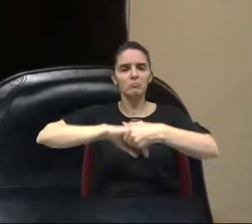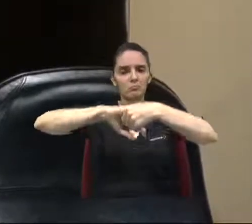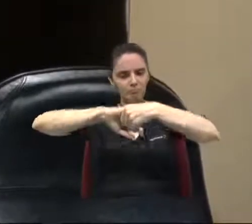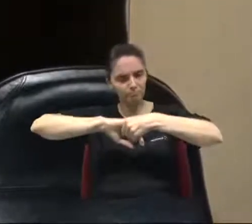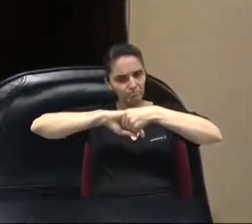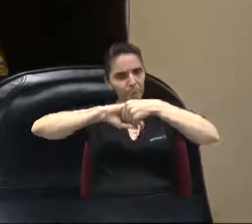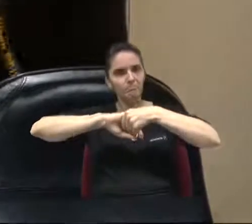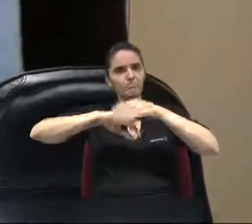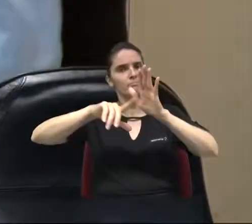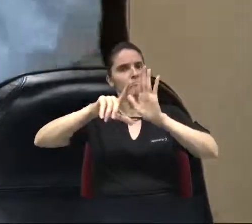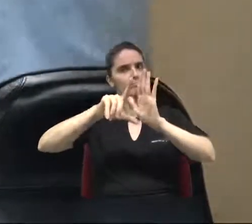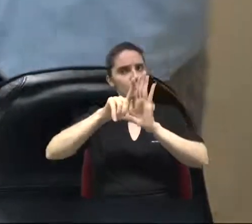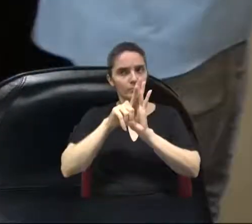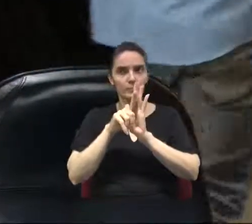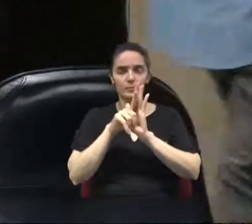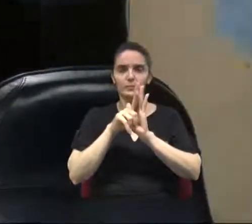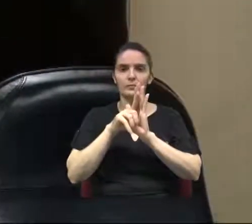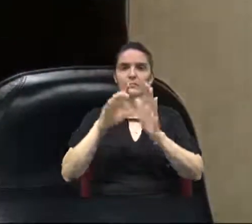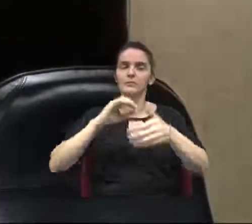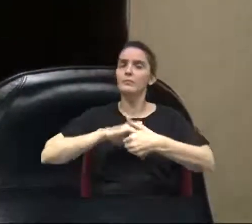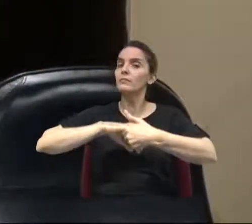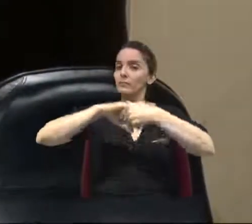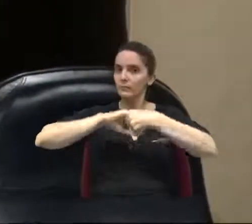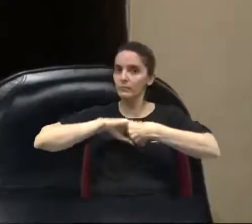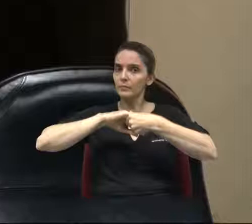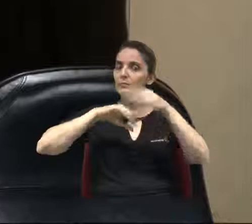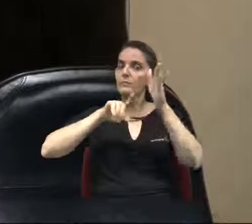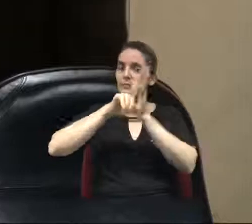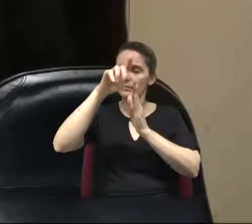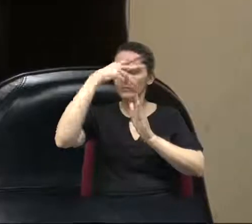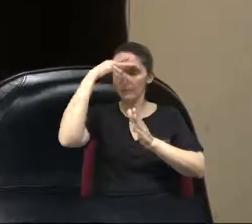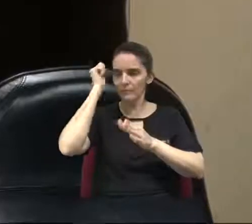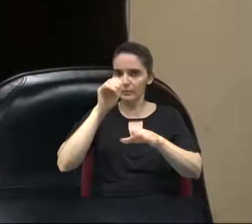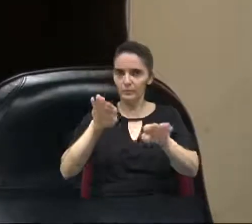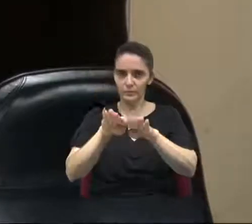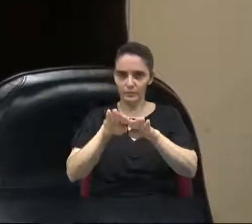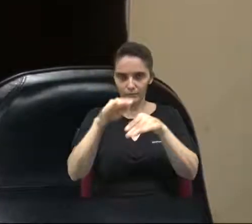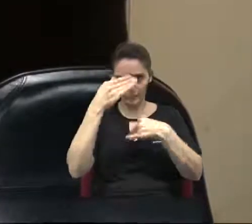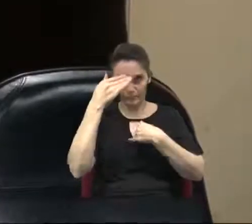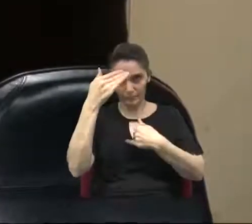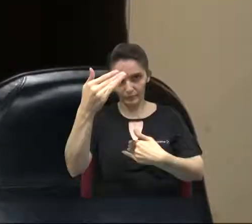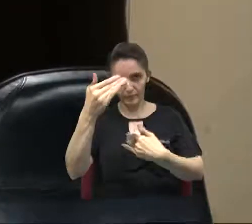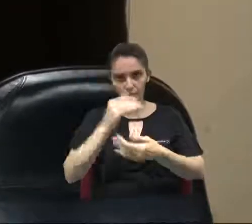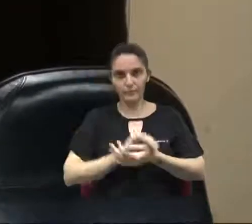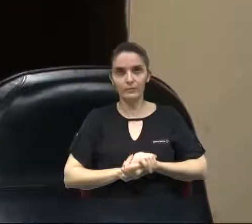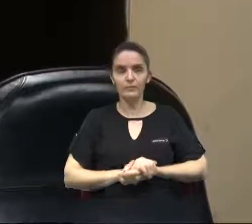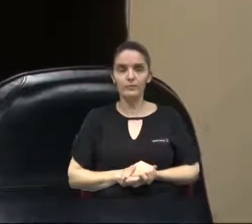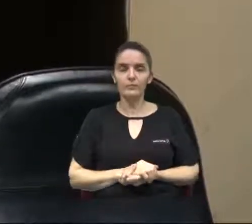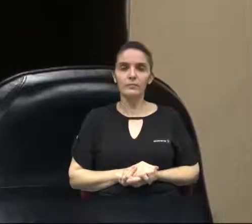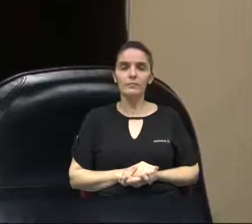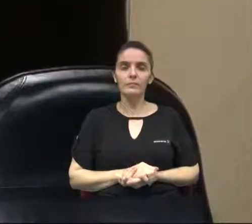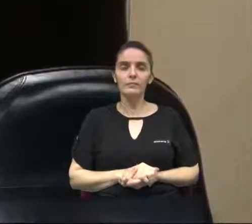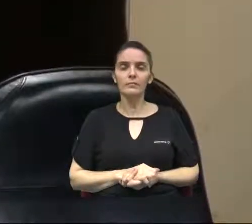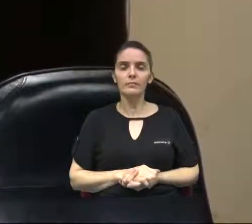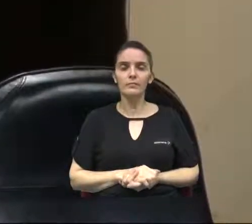pela lei do senhor e parabéns pelo requerimento também. Muito obrigada. Só me dar uma parte? Sim.